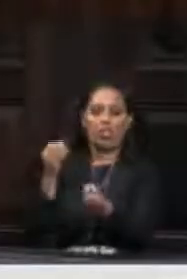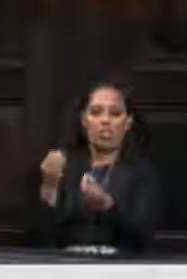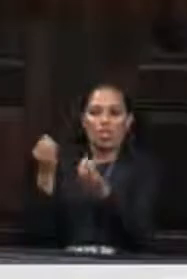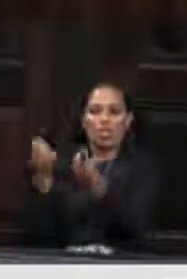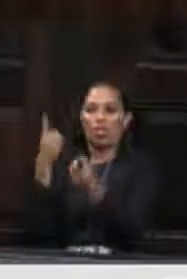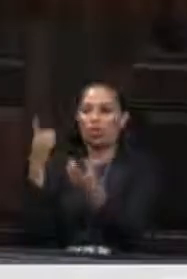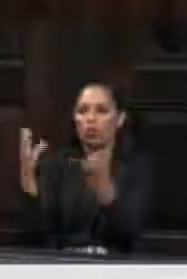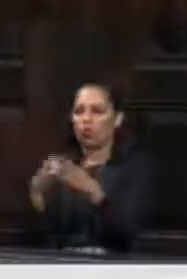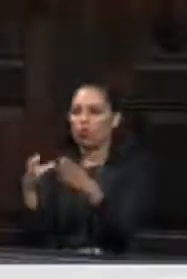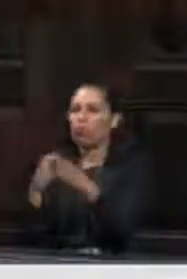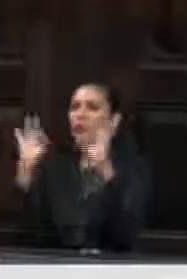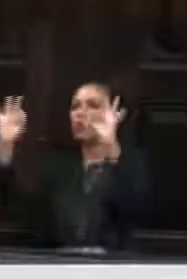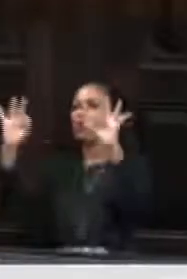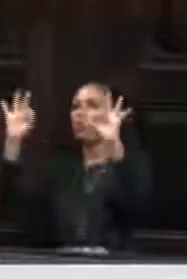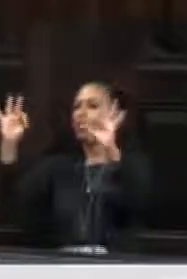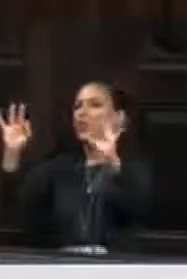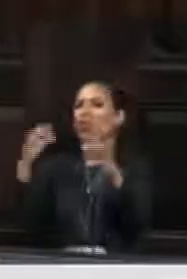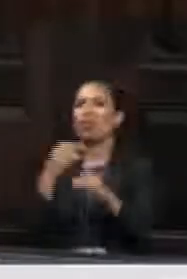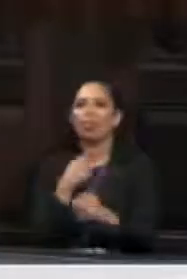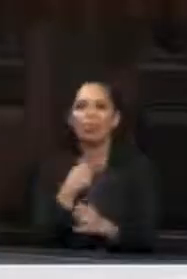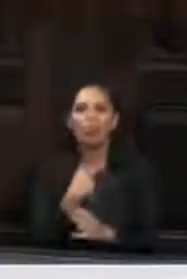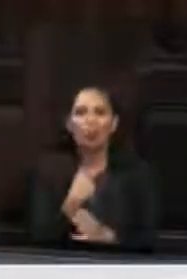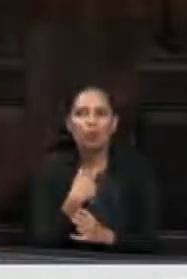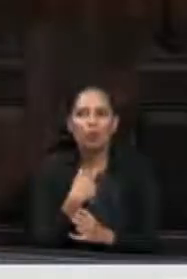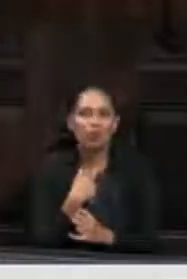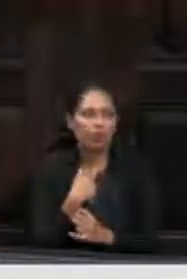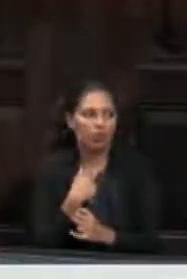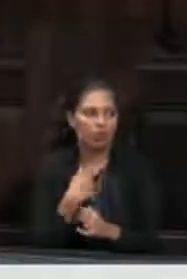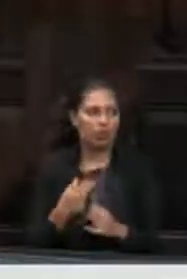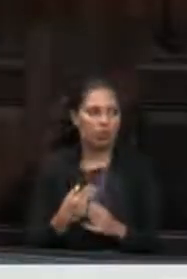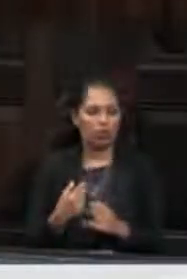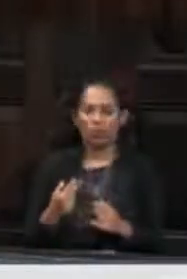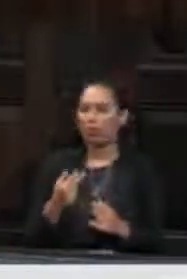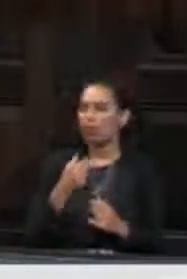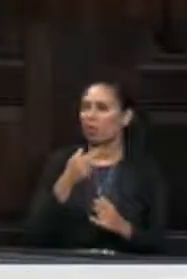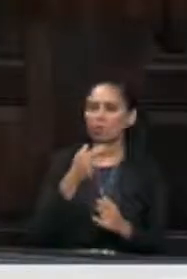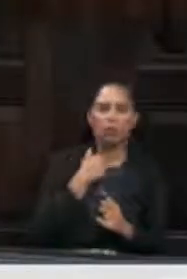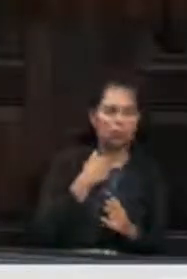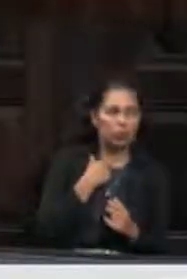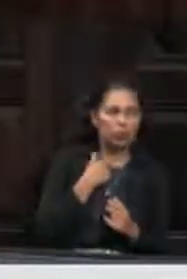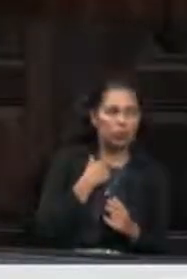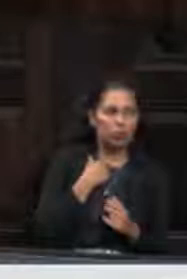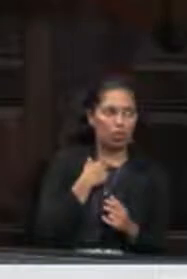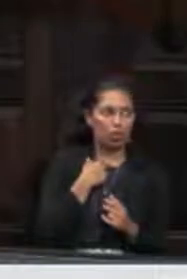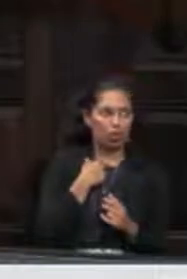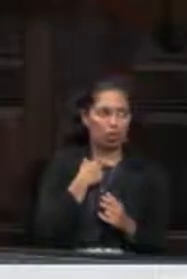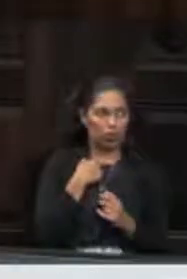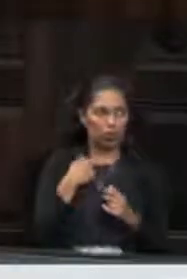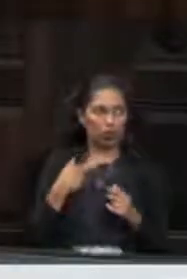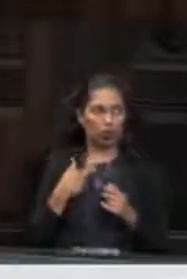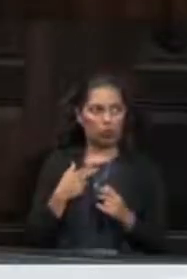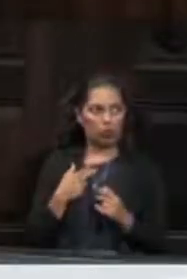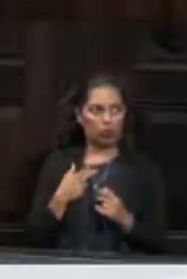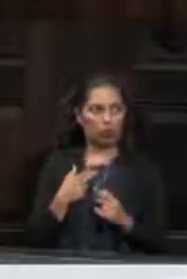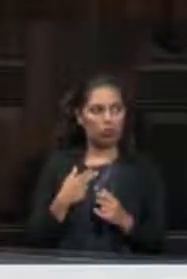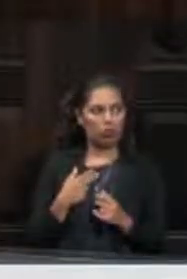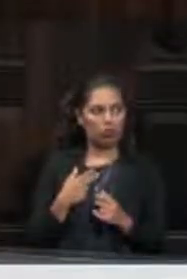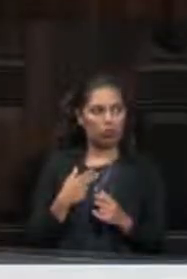da sociedade, em detrimento dos outros. O que não podemos é que, em nome do politicamente